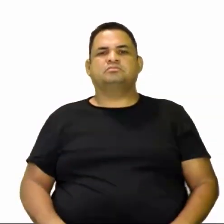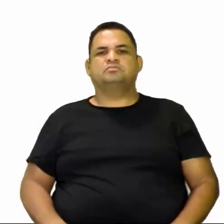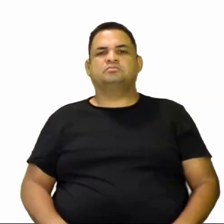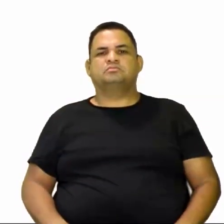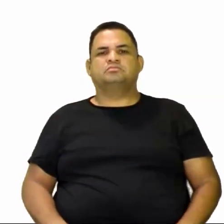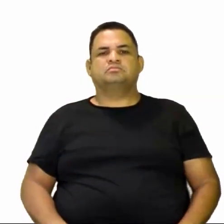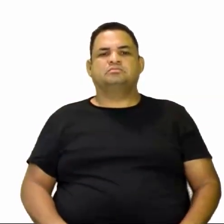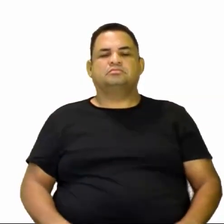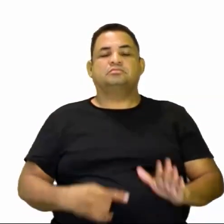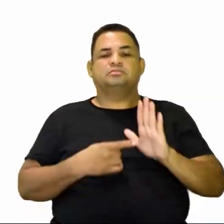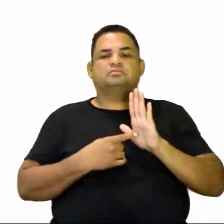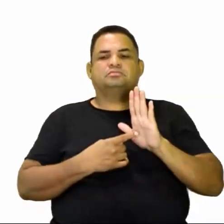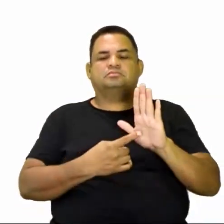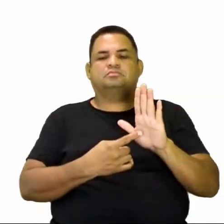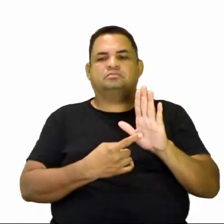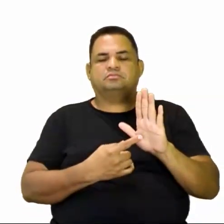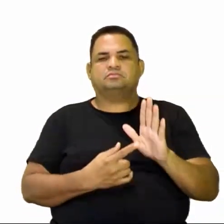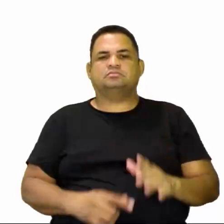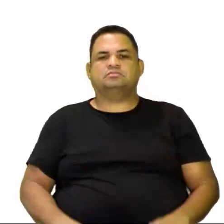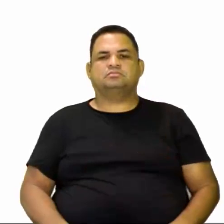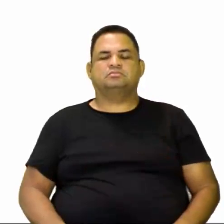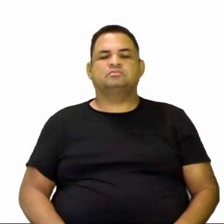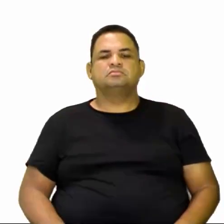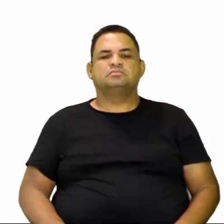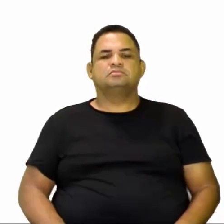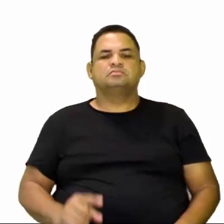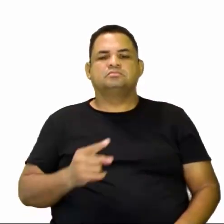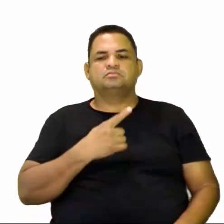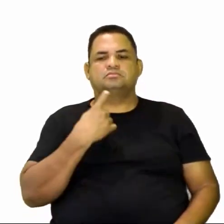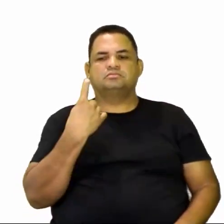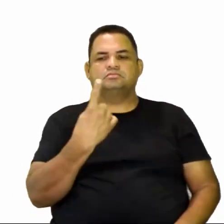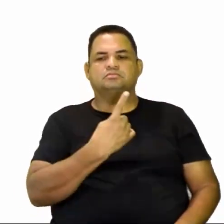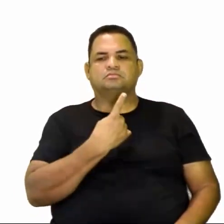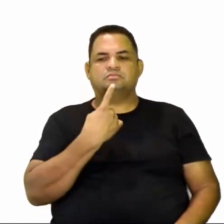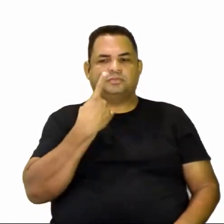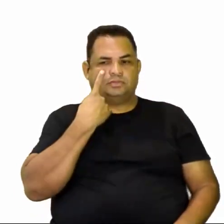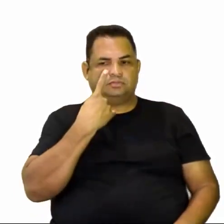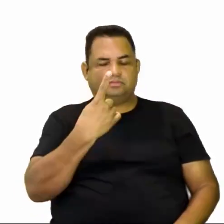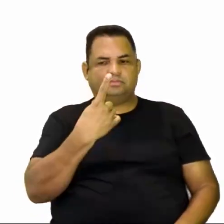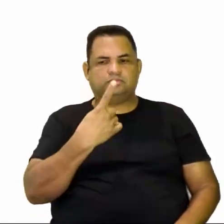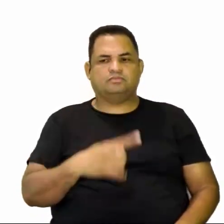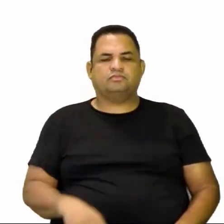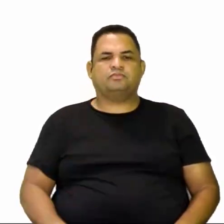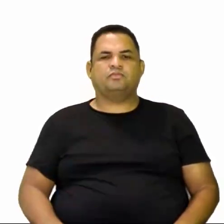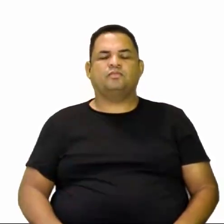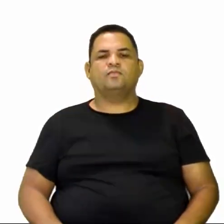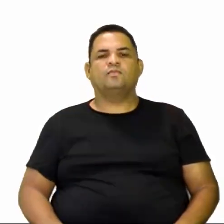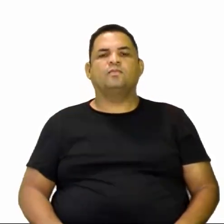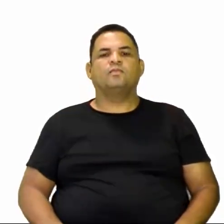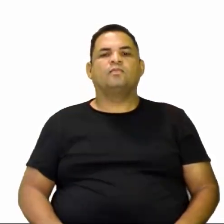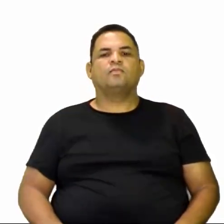para ilustrar o que nós acabamos de ver, olha só,